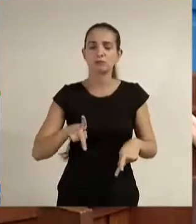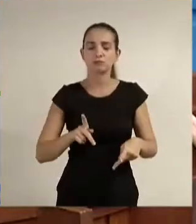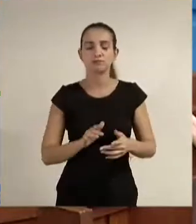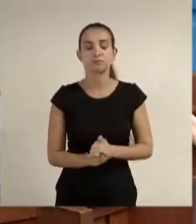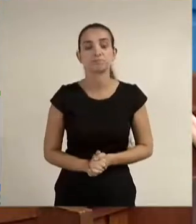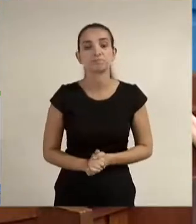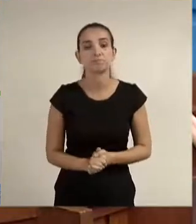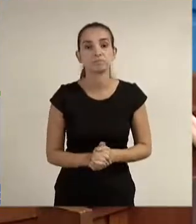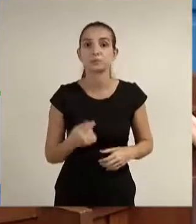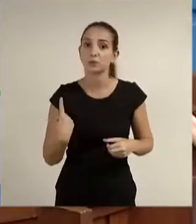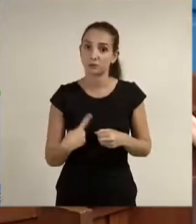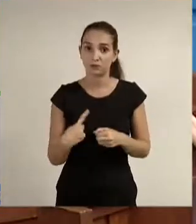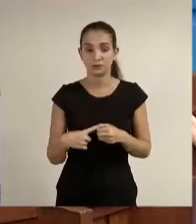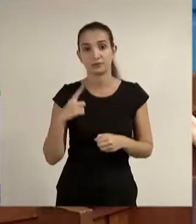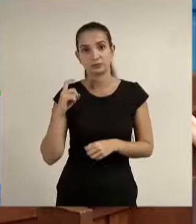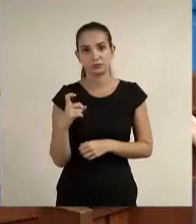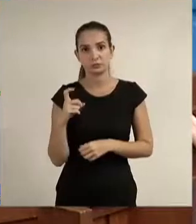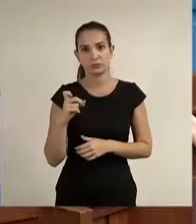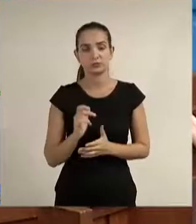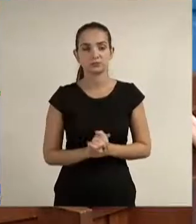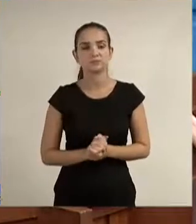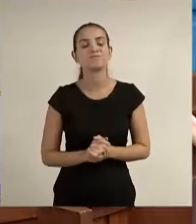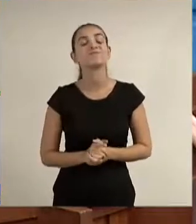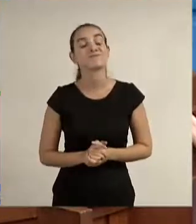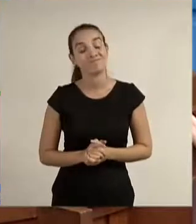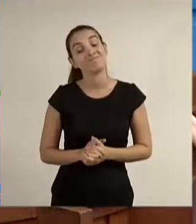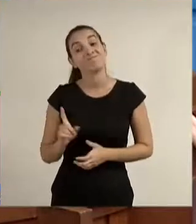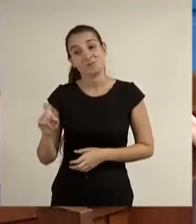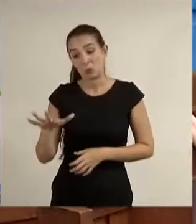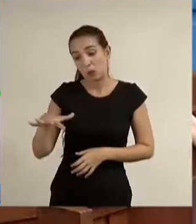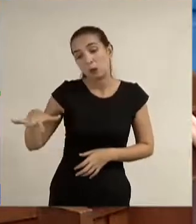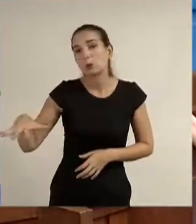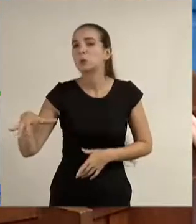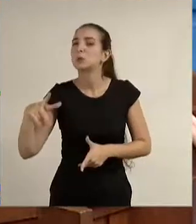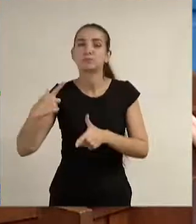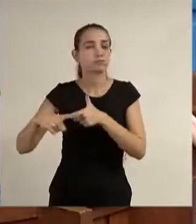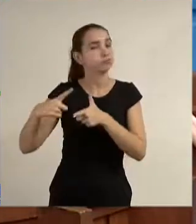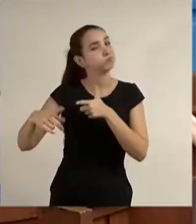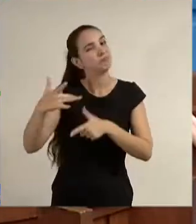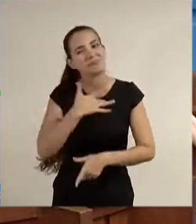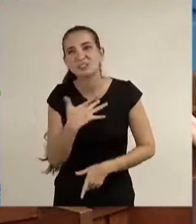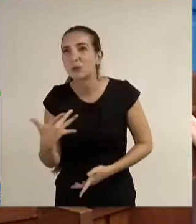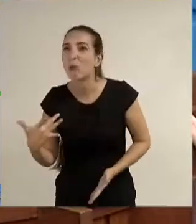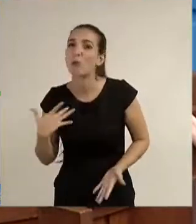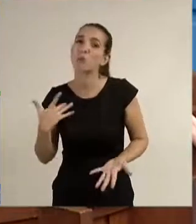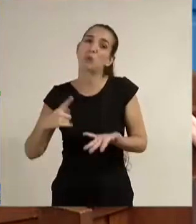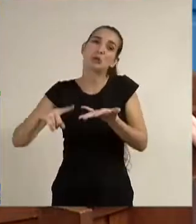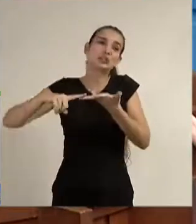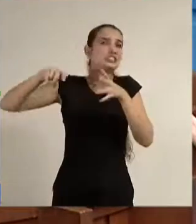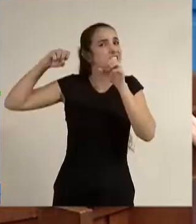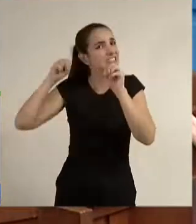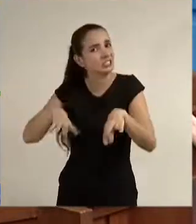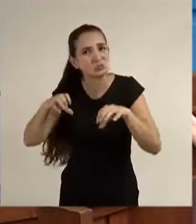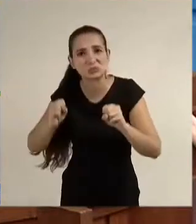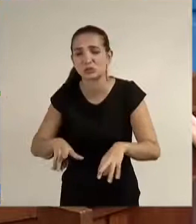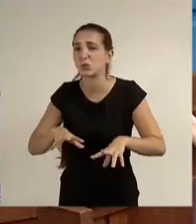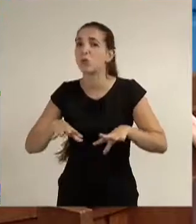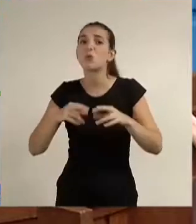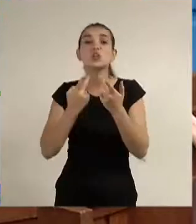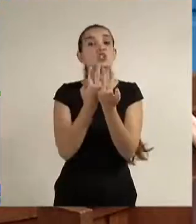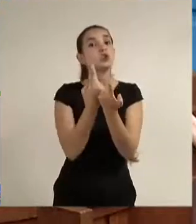Dourados tem problemas sérios na saúde, na área da educação, como todos os municípios